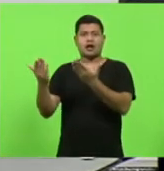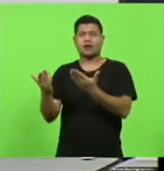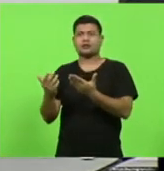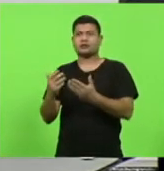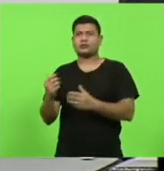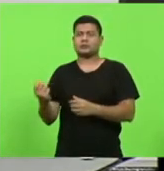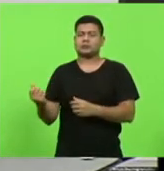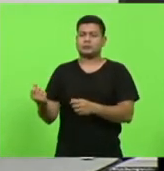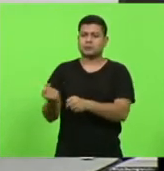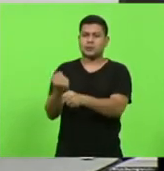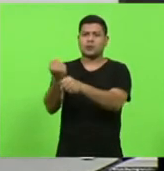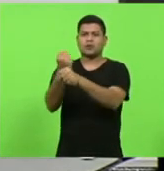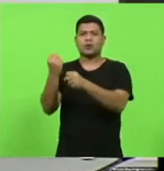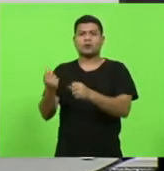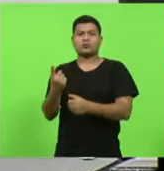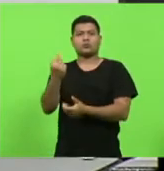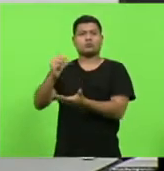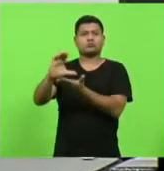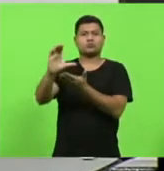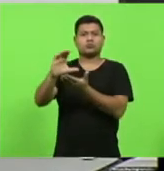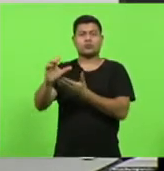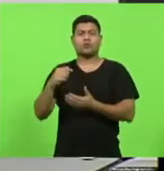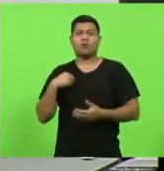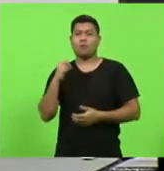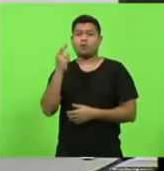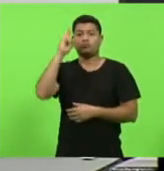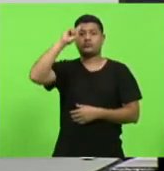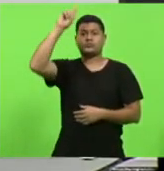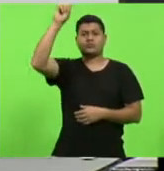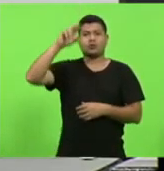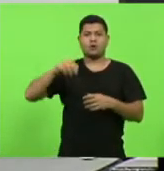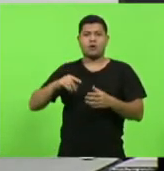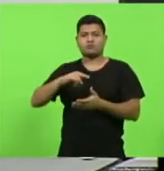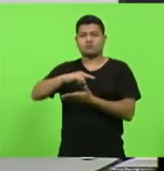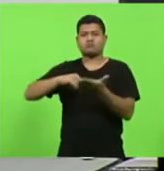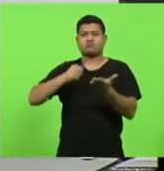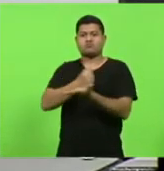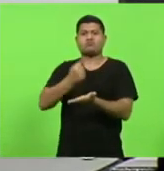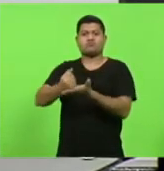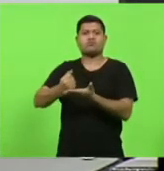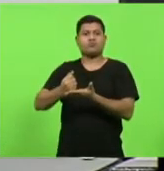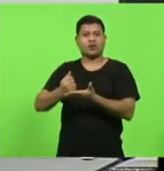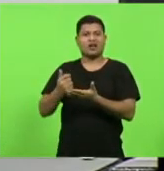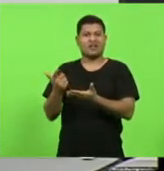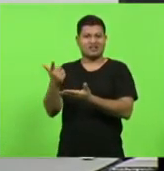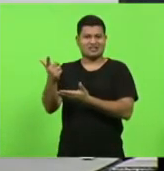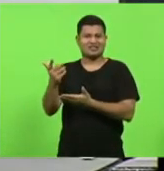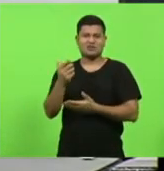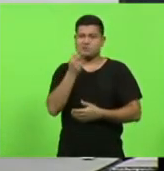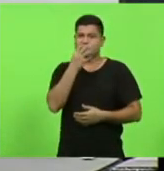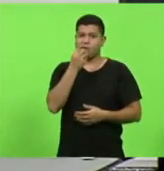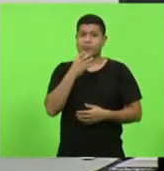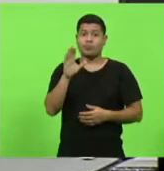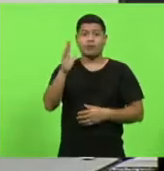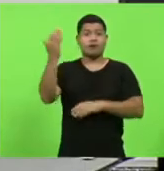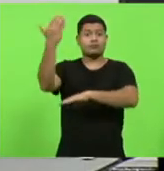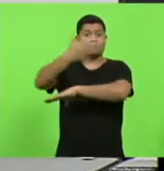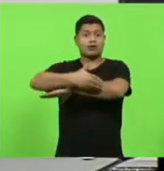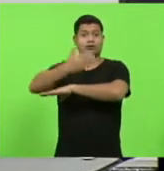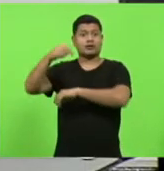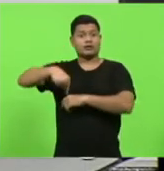Porto, investimento em porto, ser dono de cartório. Esses negócios são muito bons. Mas o negócio de pedágio em Santa